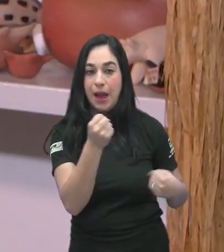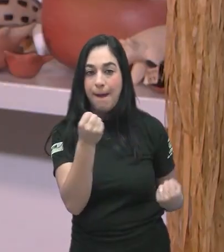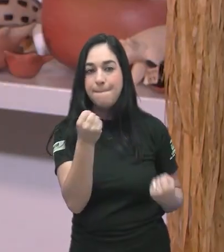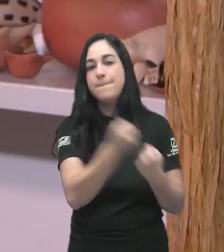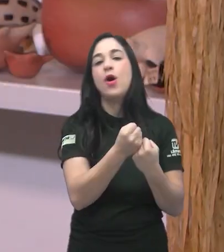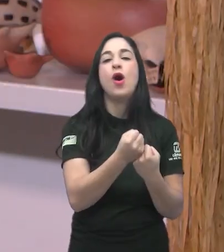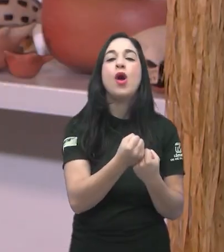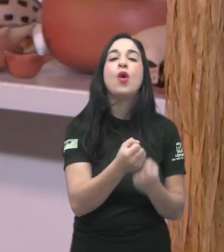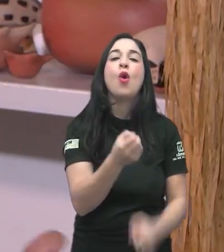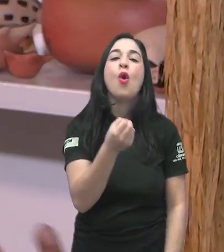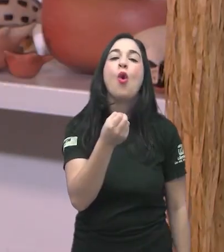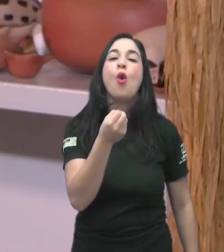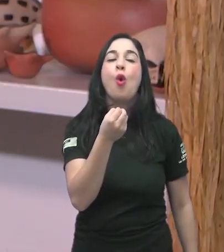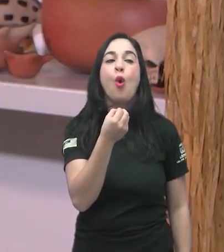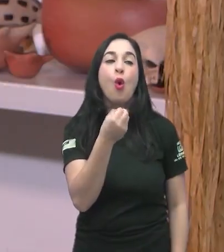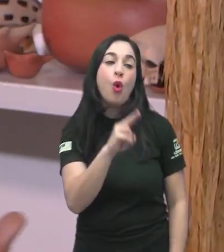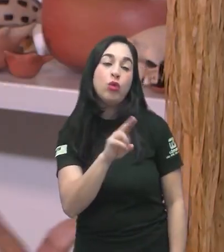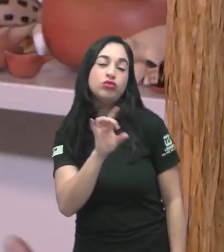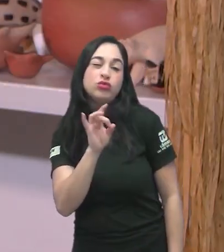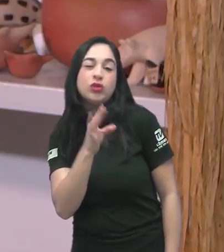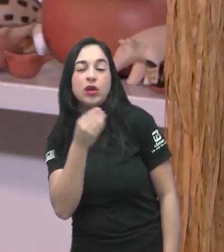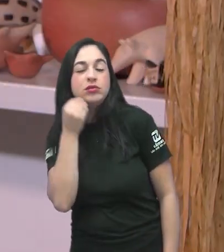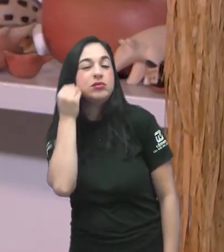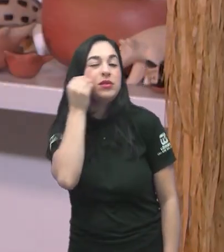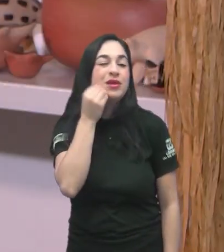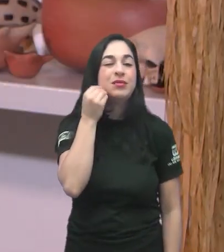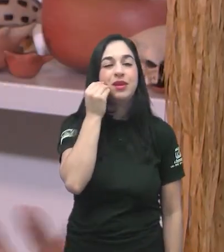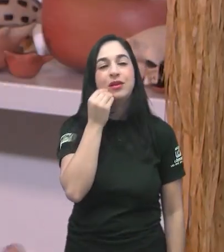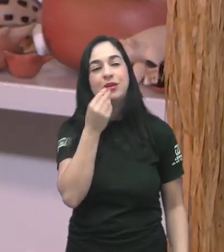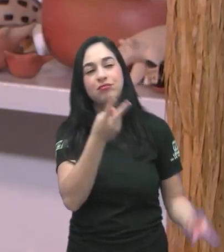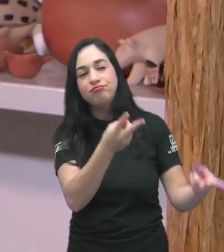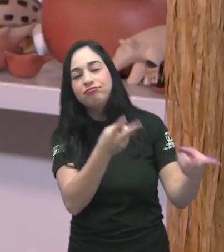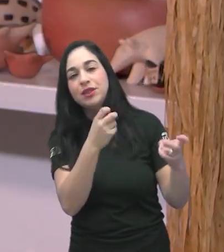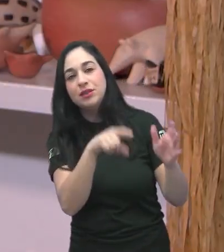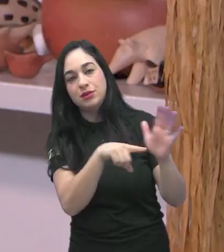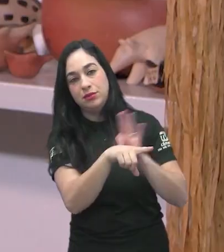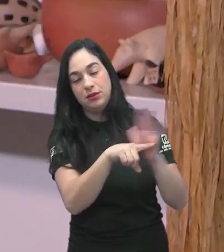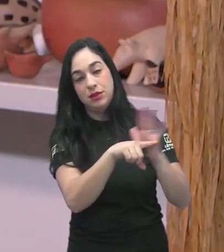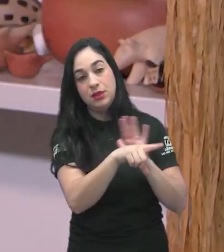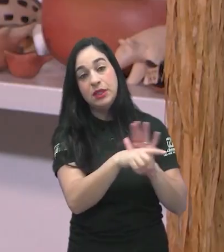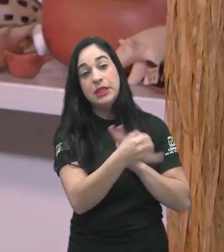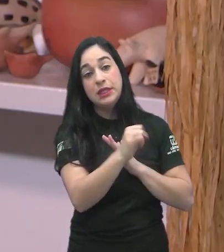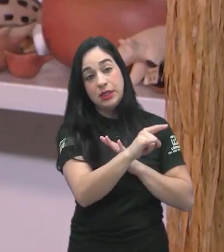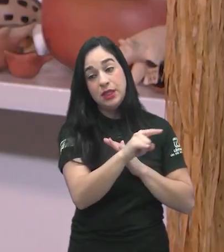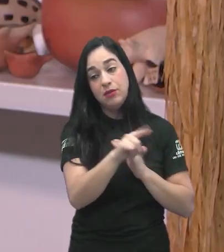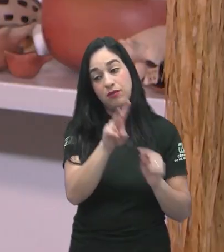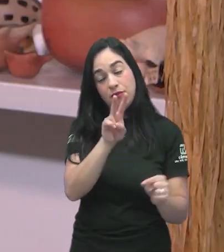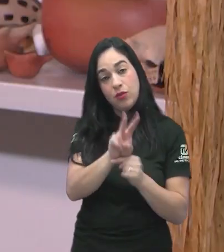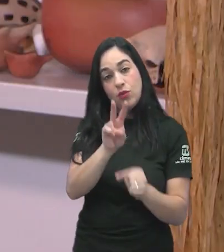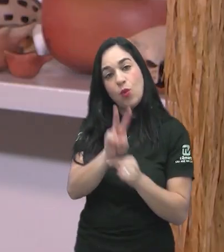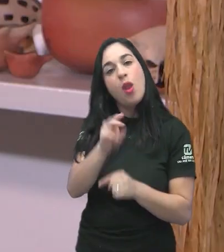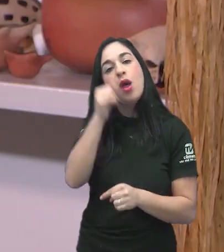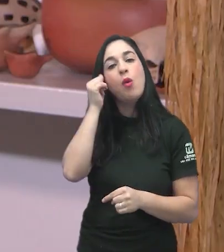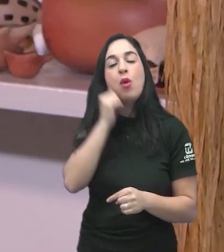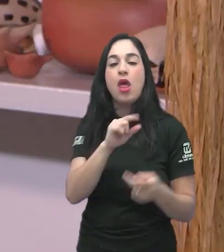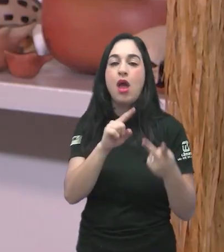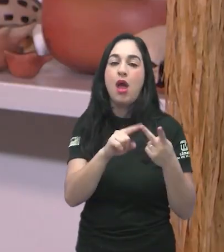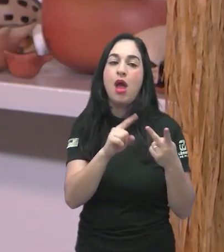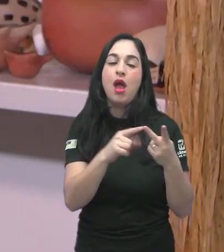alguma coisa, ou se também está se aventurando, qual que é esse perfil, né? Então, principalmente se é ligado com as